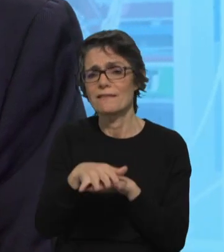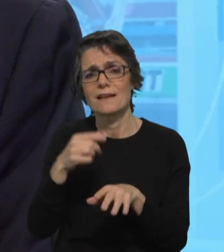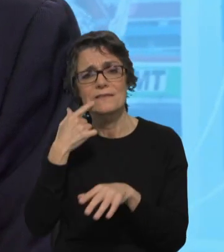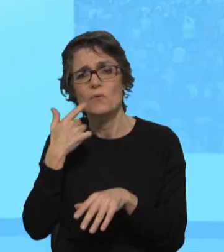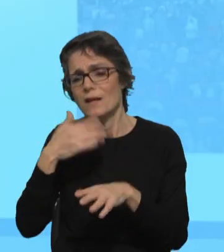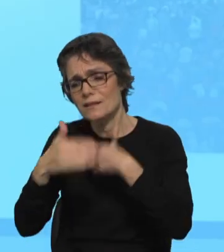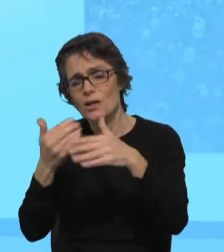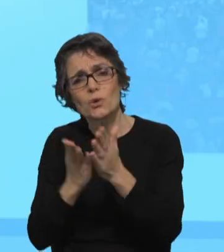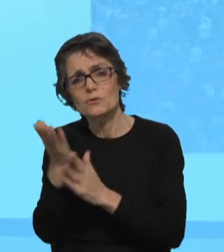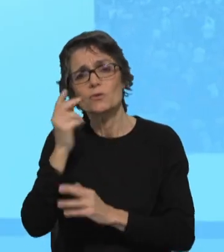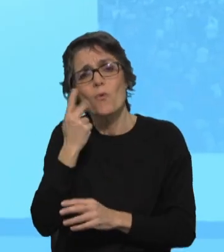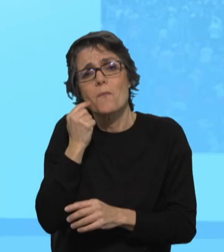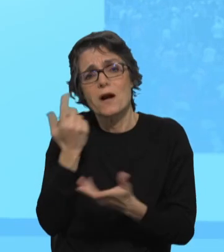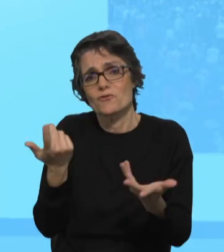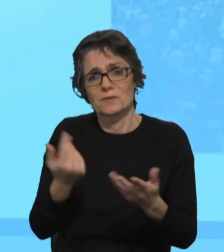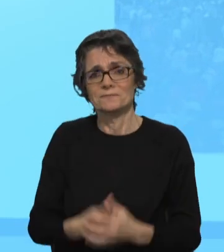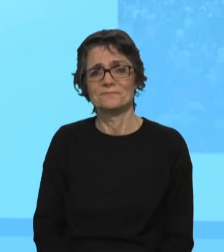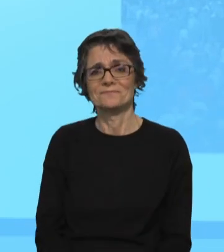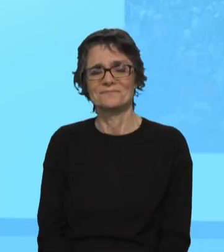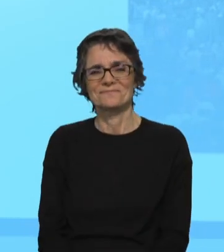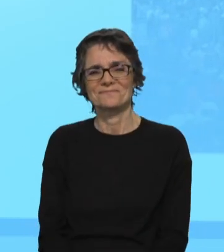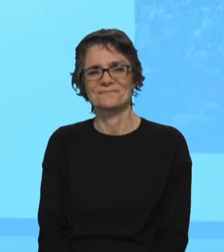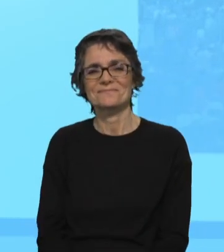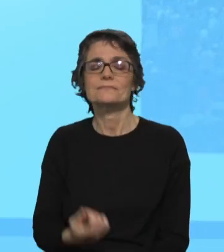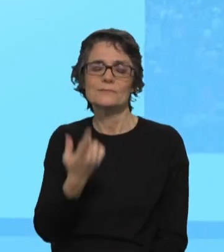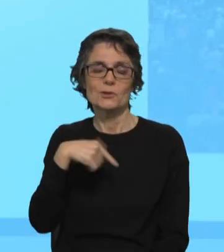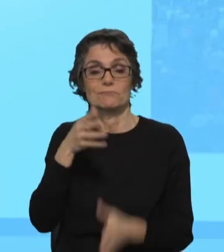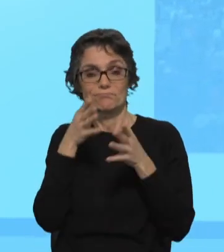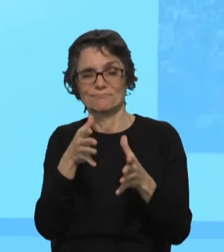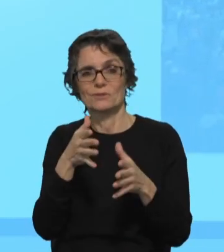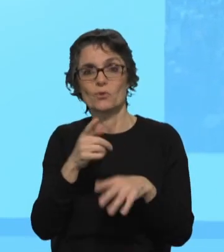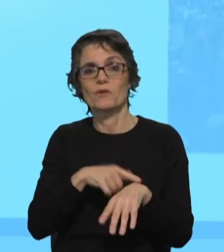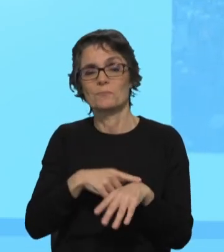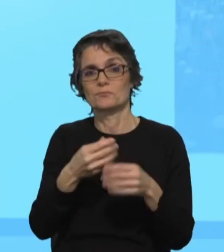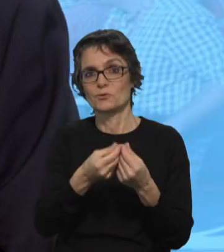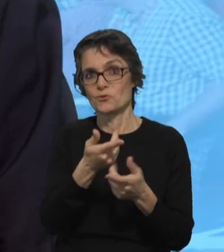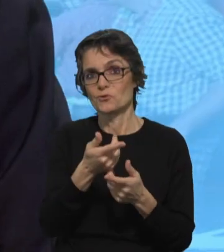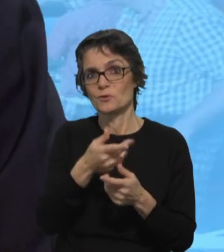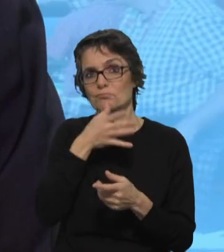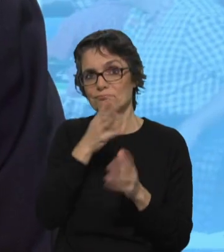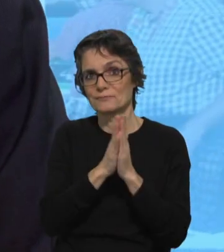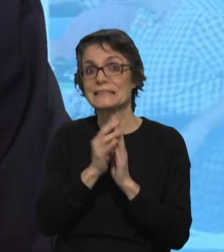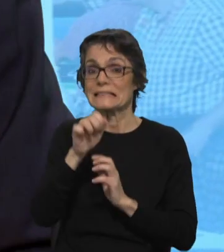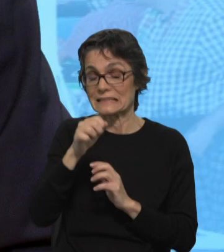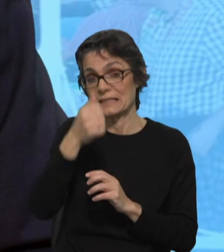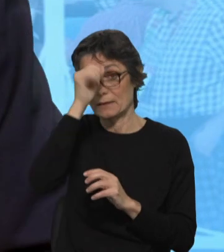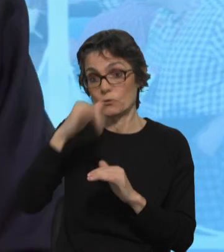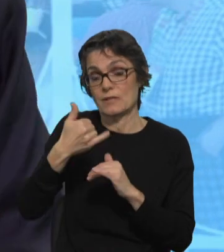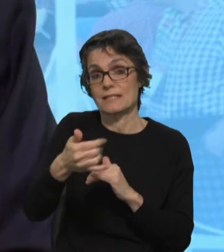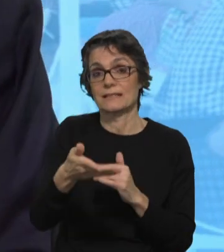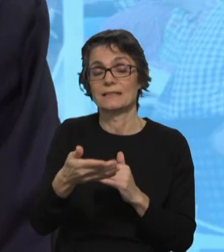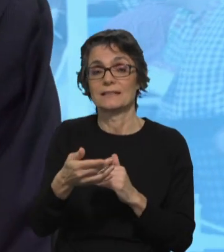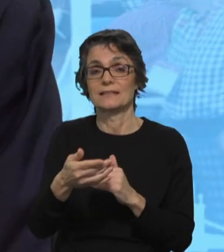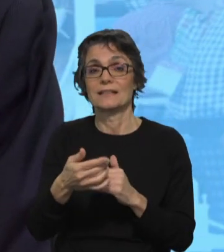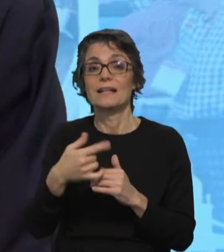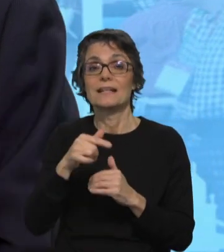mais atenção àquilo que é o tempo comum, usando palavras também da liturgia. Certo. O tempo que se segue ao domingo de Páscoa é o tempo pascal,